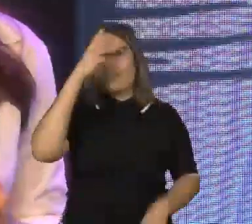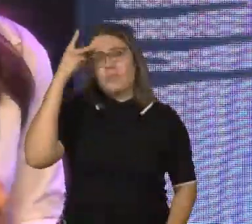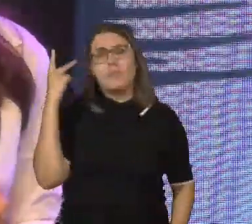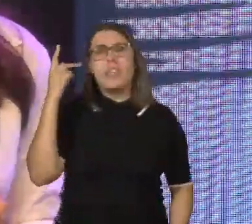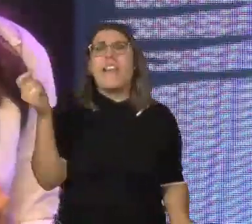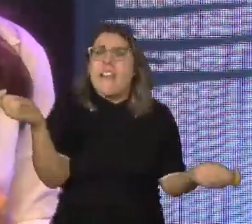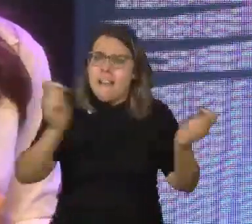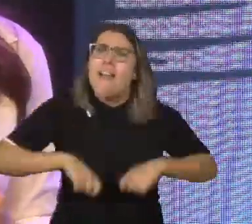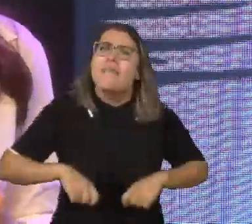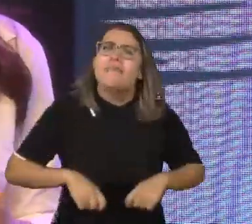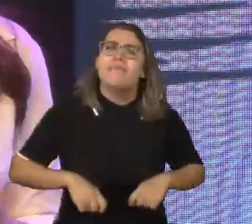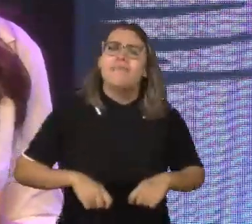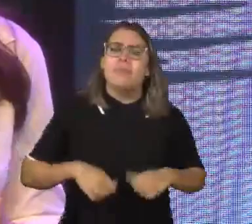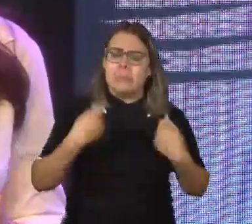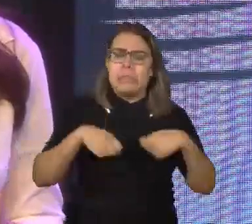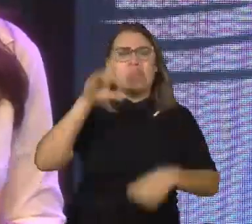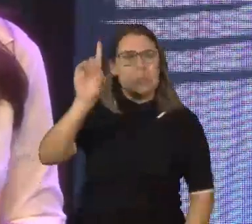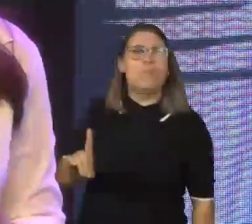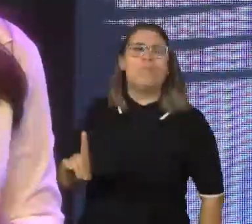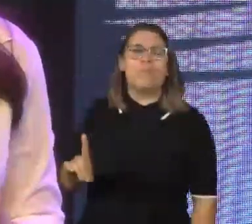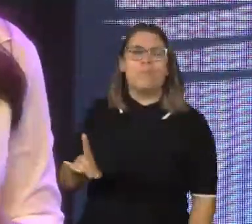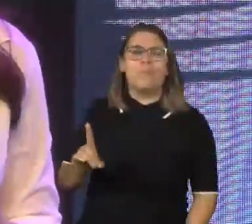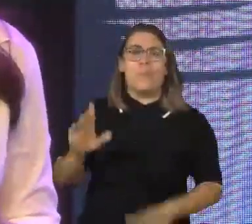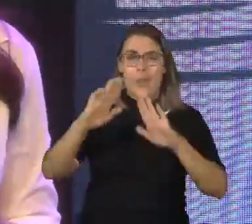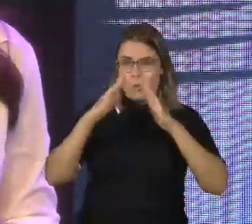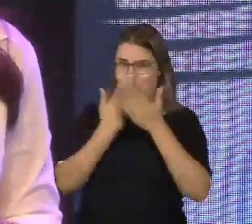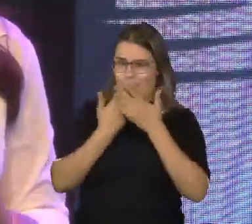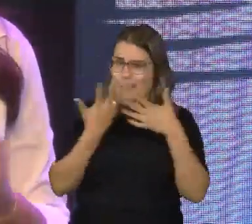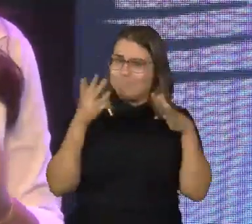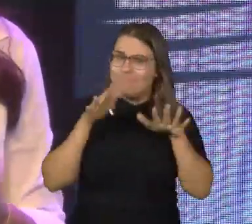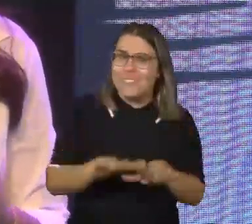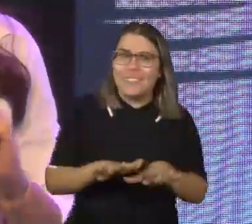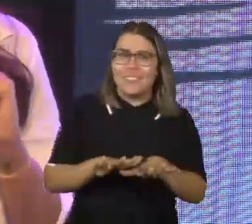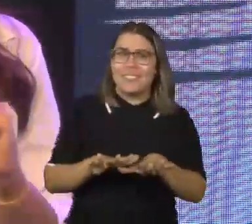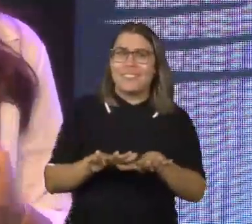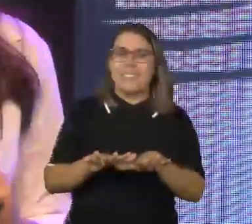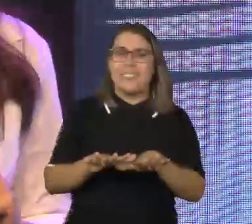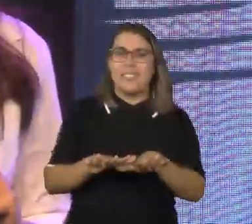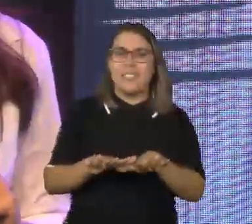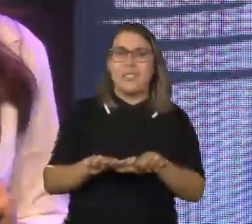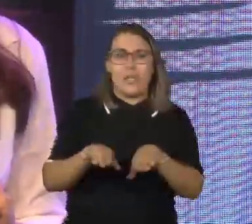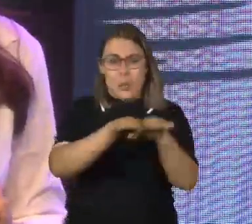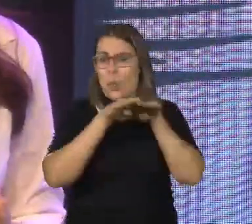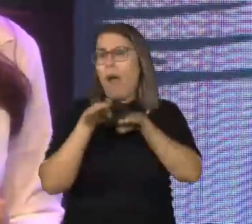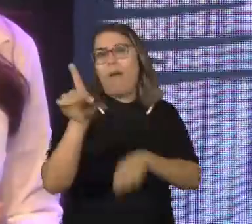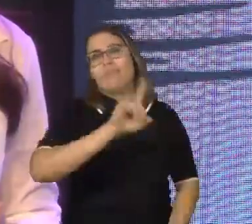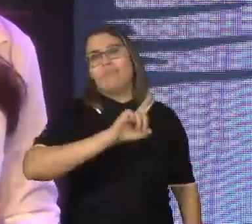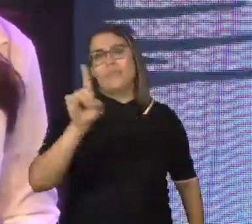têm esse direito. Uma escola inclusiva é uma escola que não é homogênea, ela